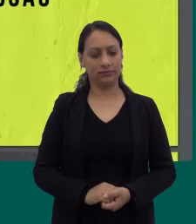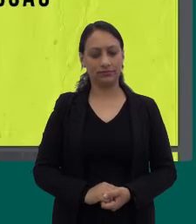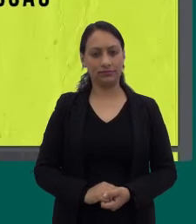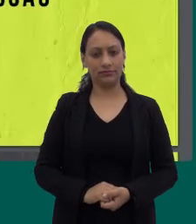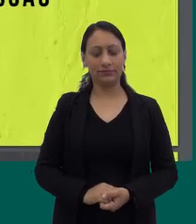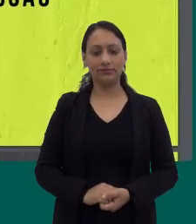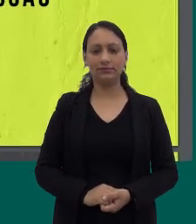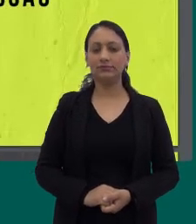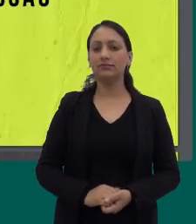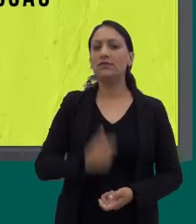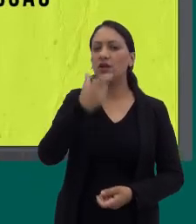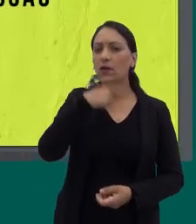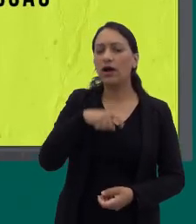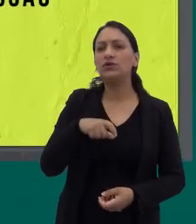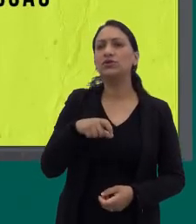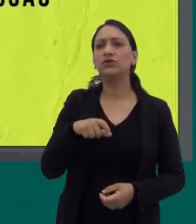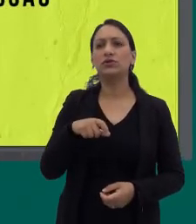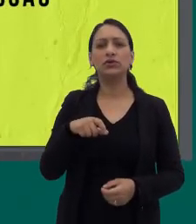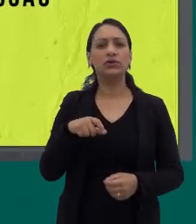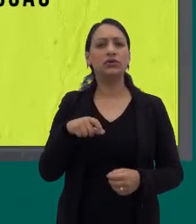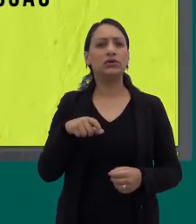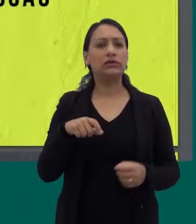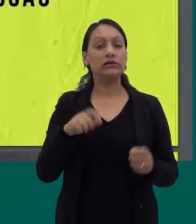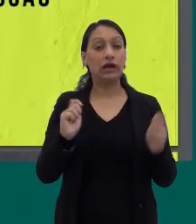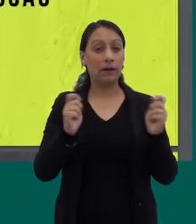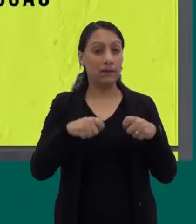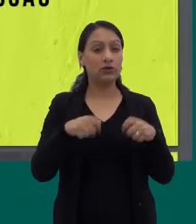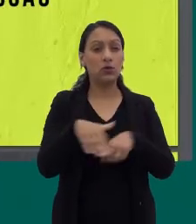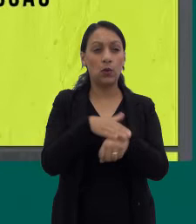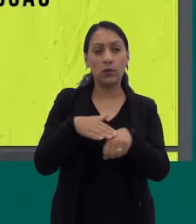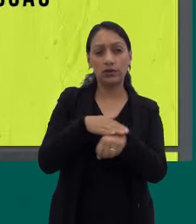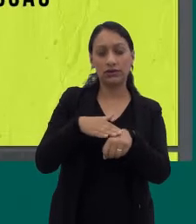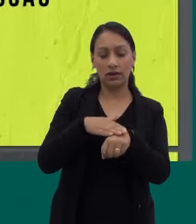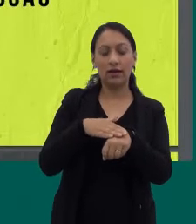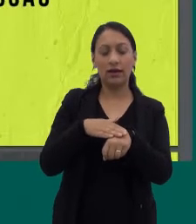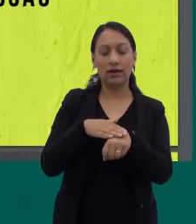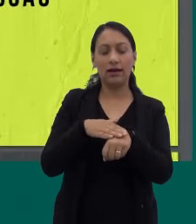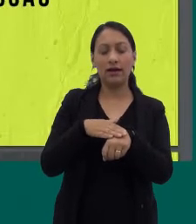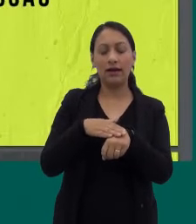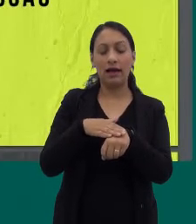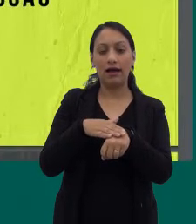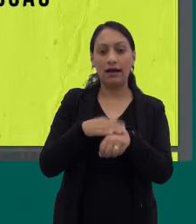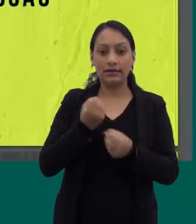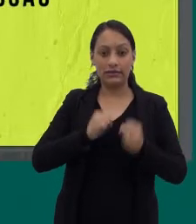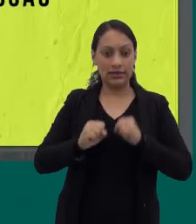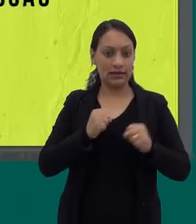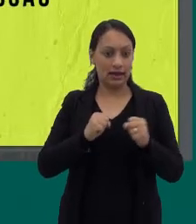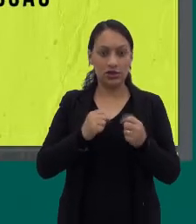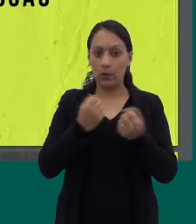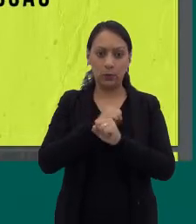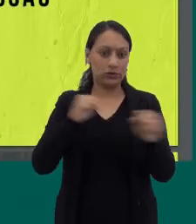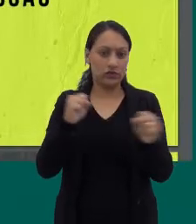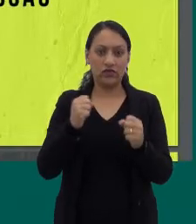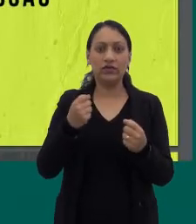Henrique, eu acho que é impossível a gente falar de ansiedade sem pensar nesses últimos 2 anos que a gente viveu,